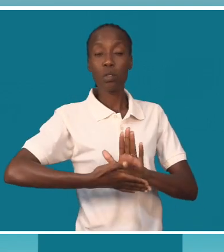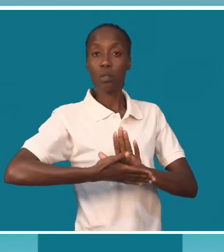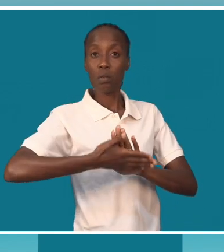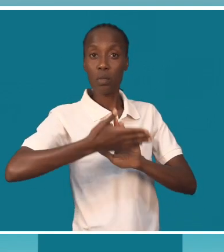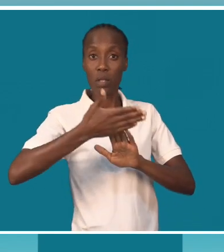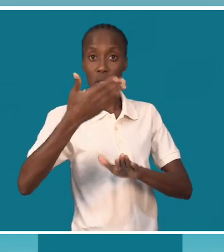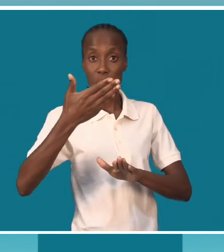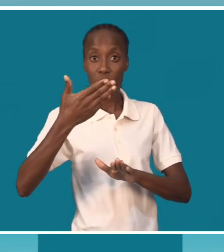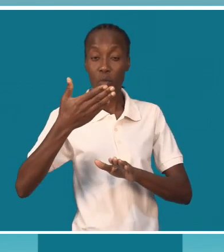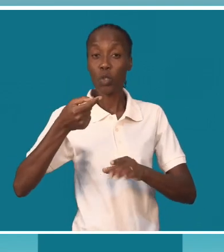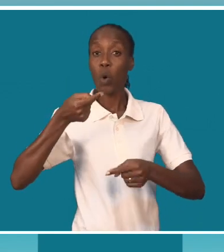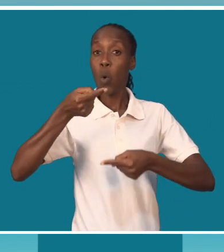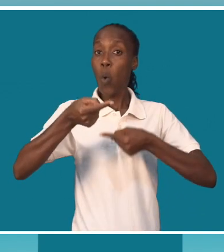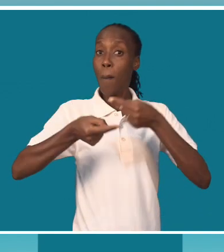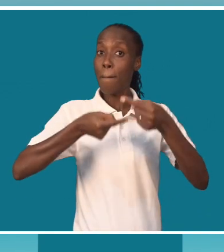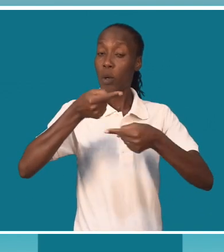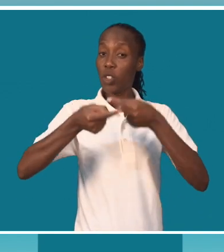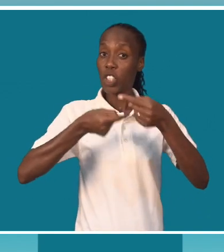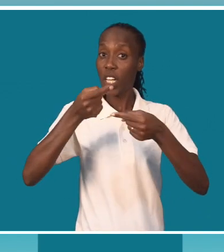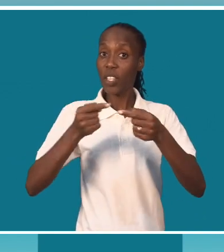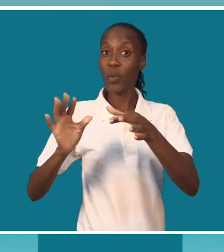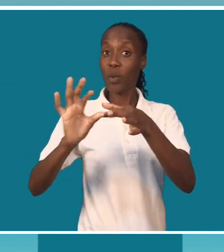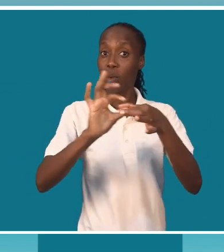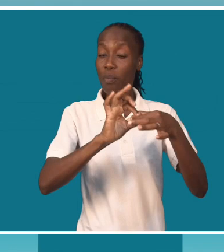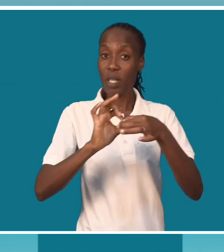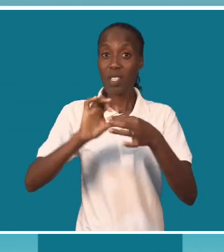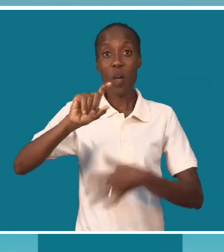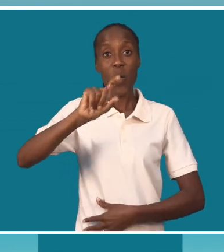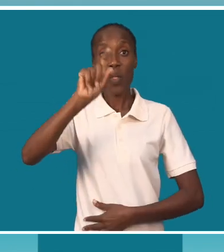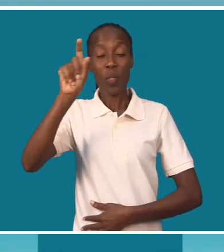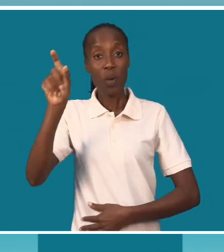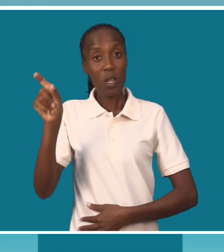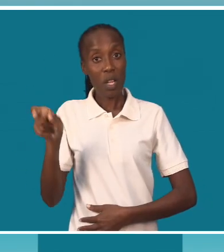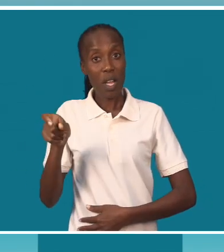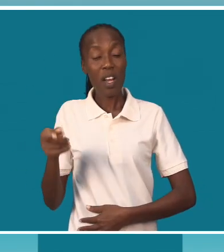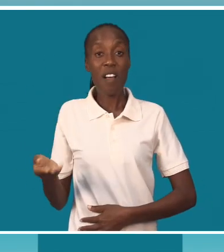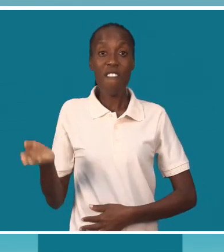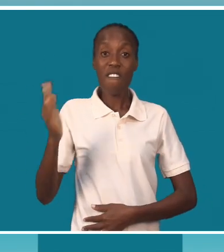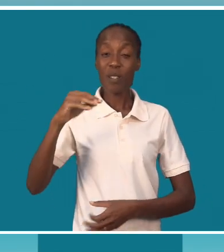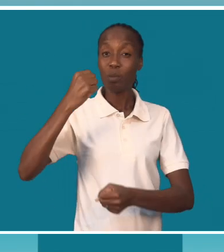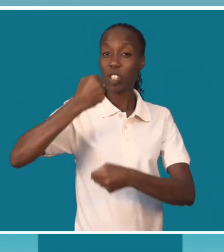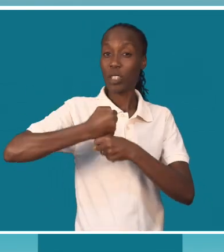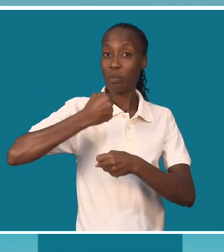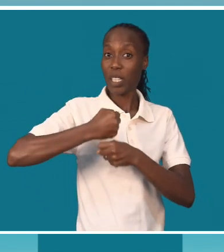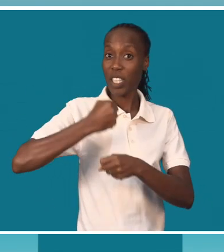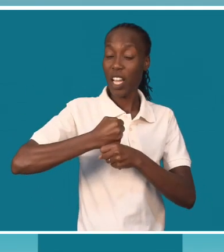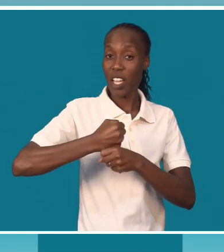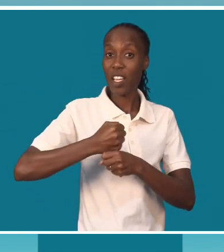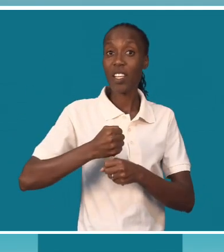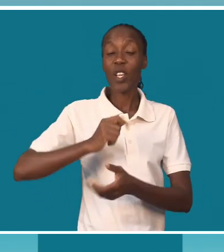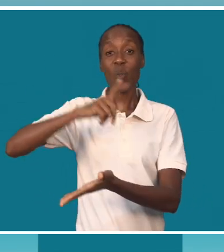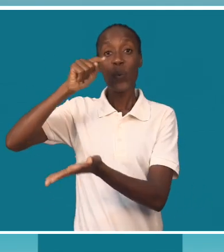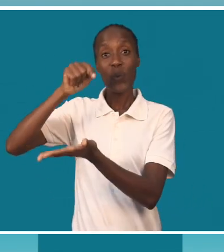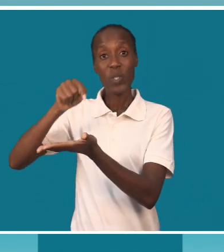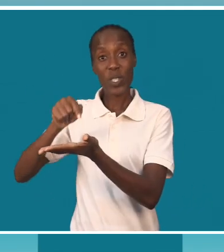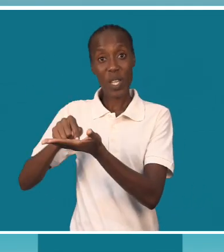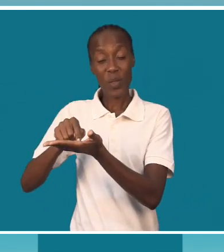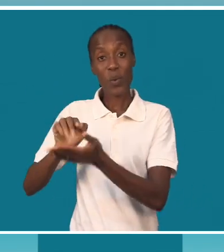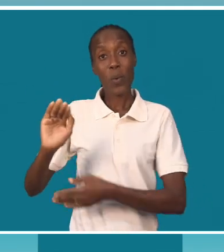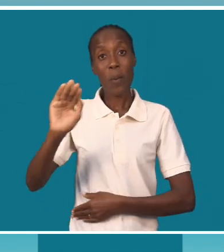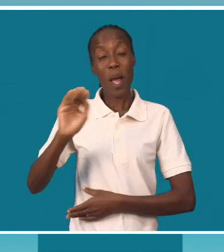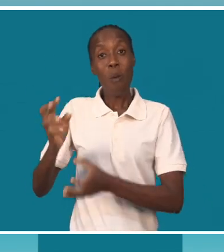projeto com a cooperação italiana. Vamos trabalhar nos centros de Machazine,